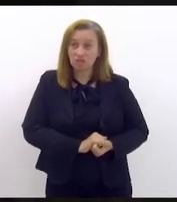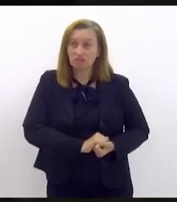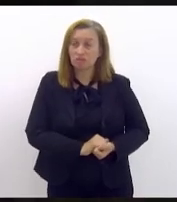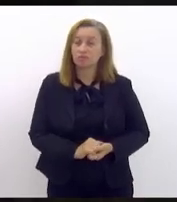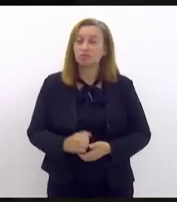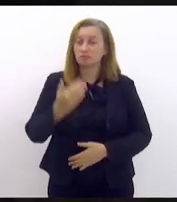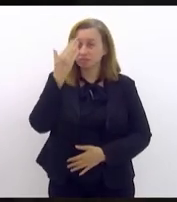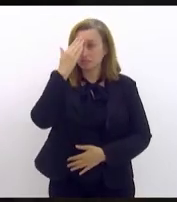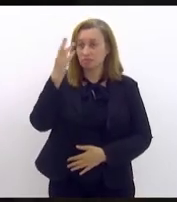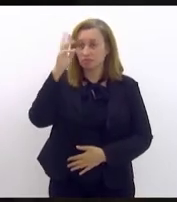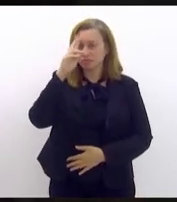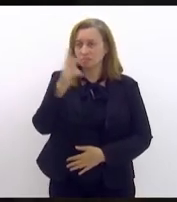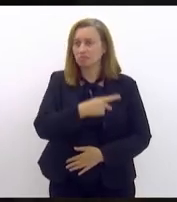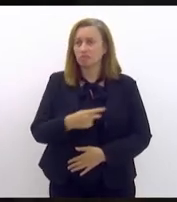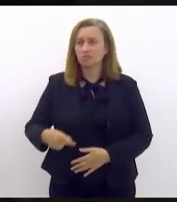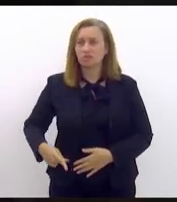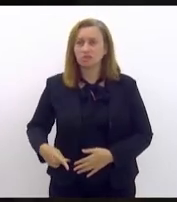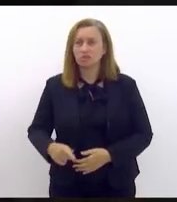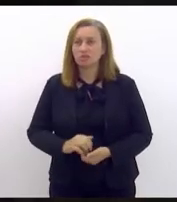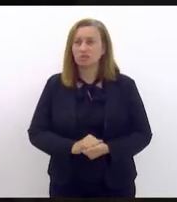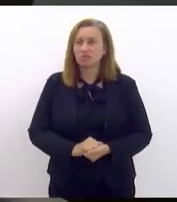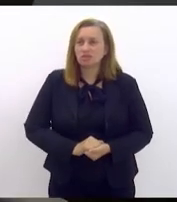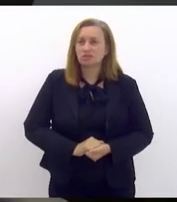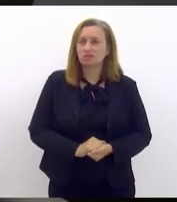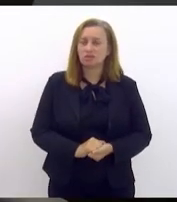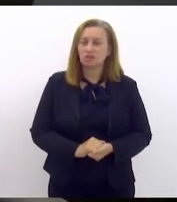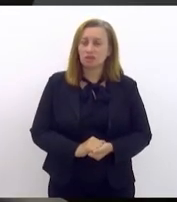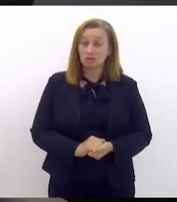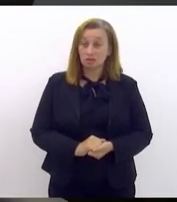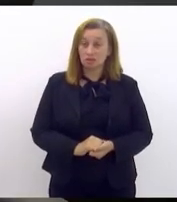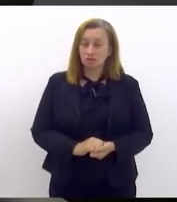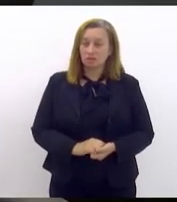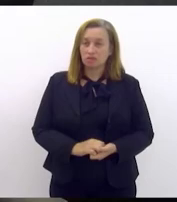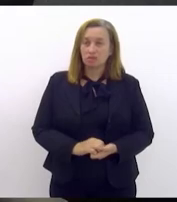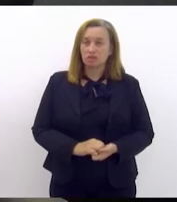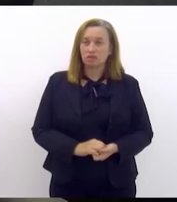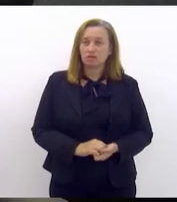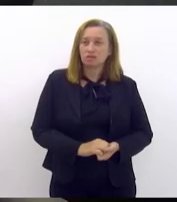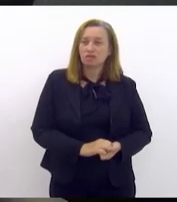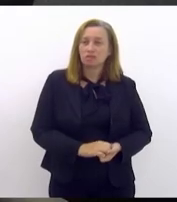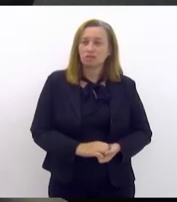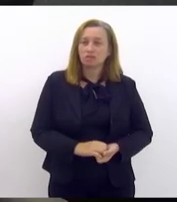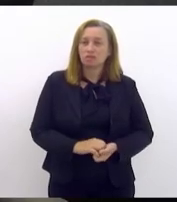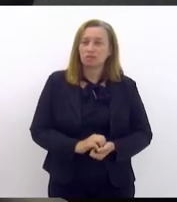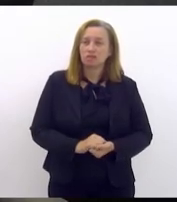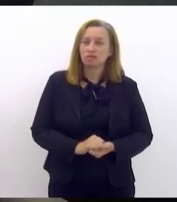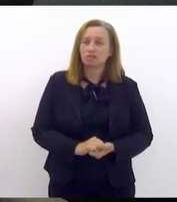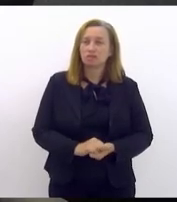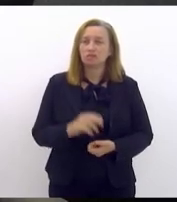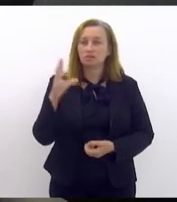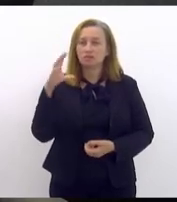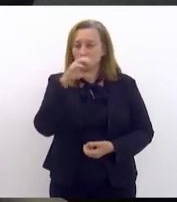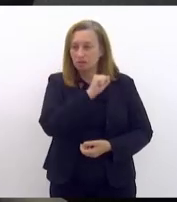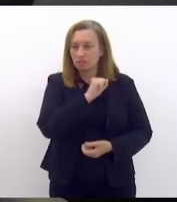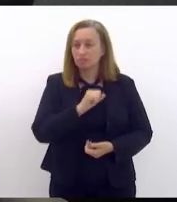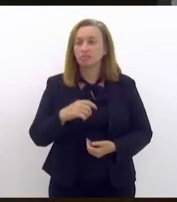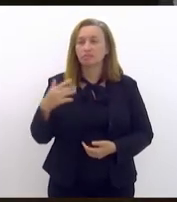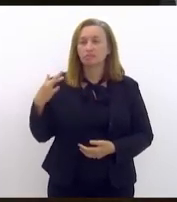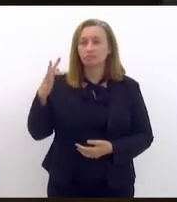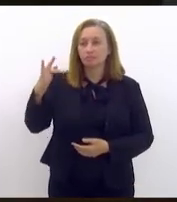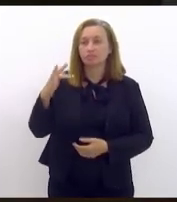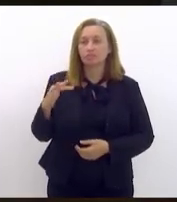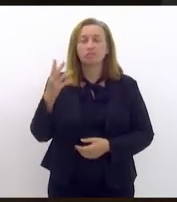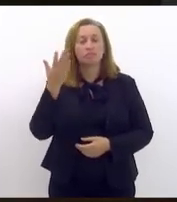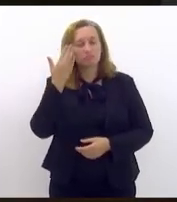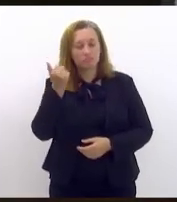Obrigado, presidente. Presidente, pela ordem, um minutinho, se o senhor me permite. Tudo bem, Cláudio Caiado. Rápido, vou ser breve aqui, porque eu sei que o tema